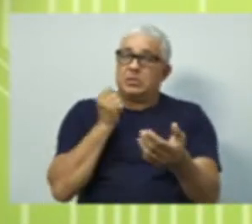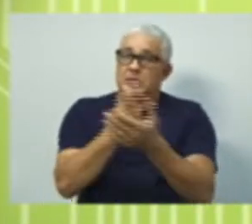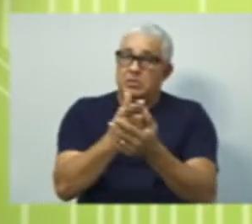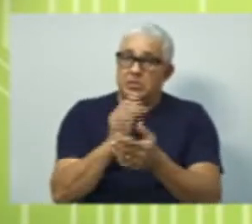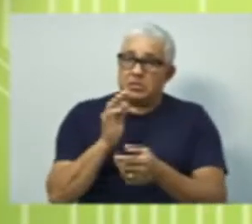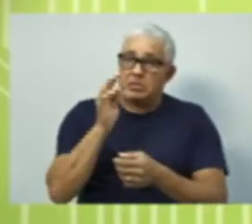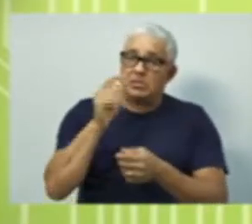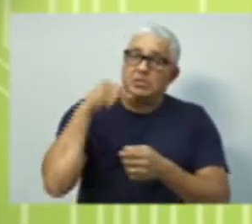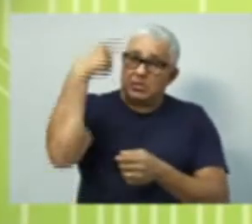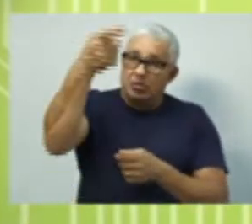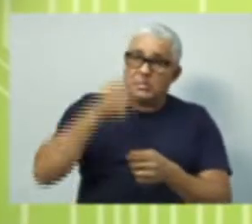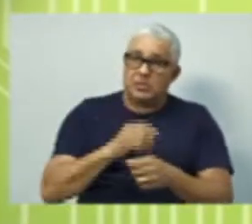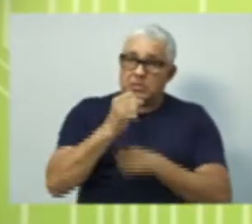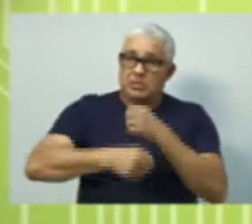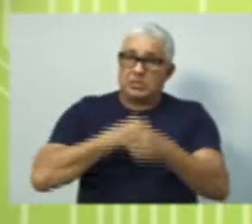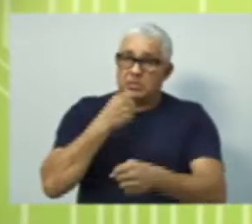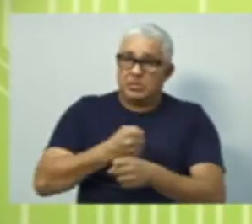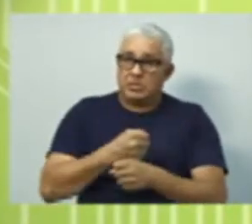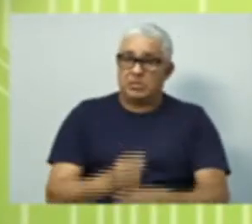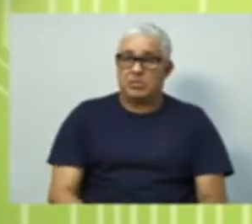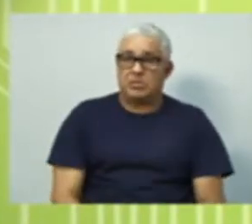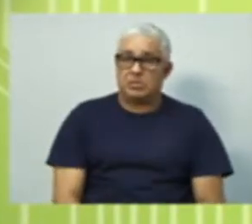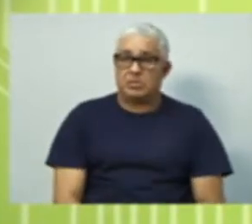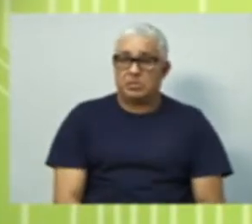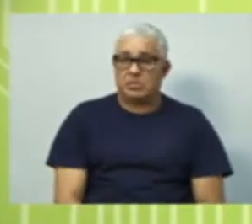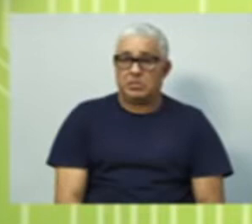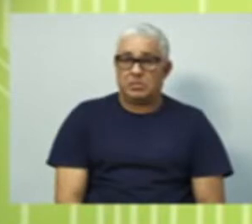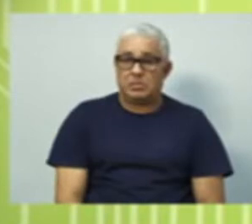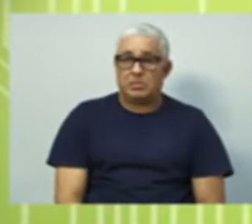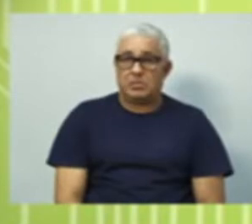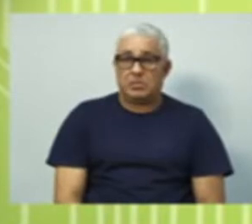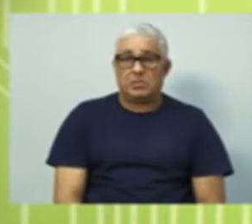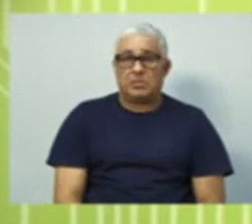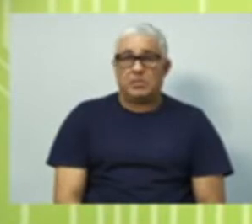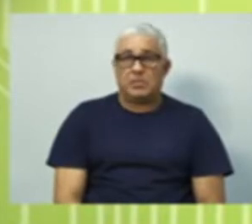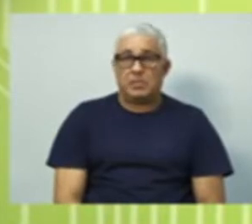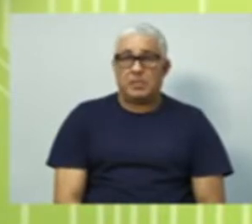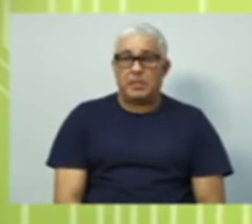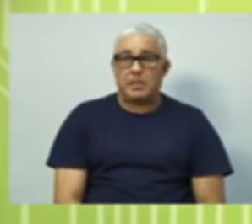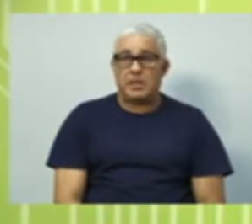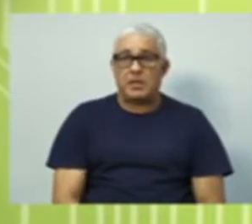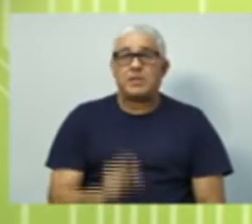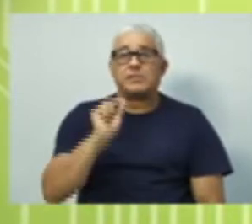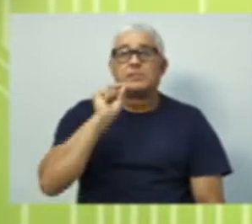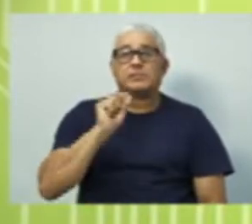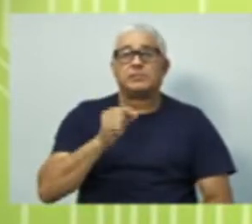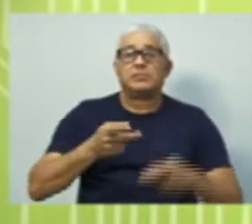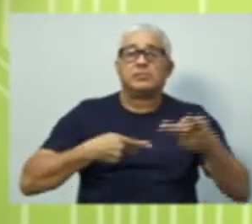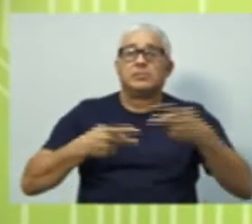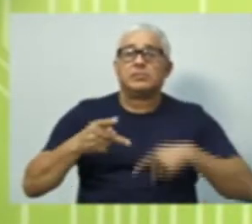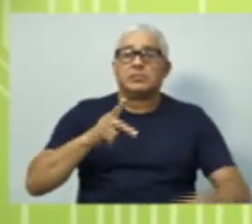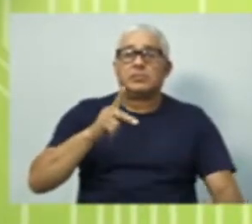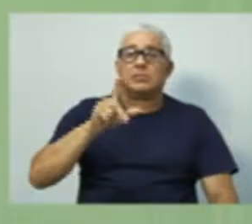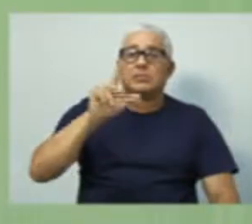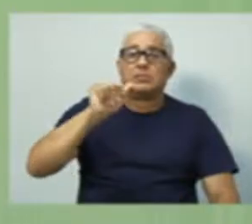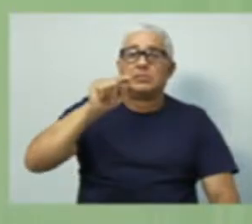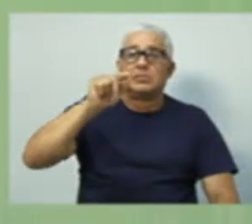gasto dentro daquele exercício seguinte. Então, nós podemos ver isso. O que é o planejamento